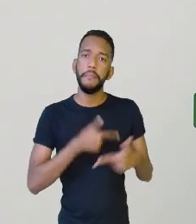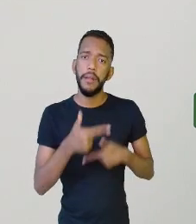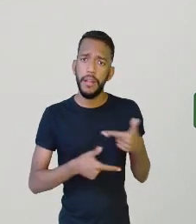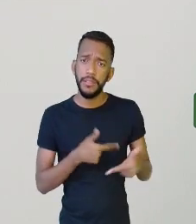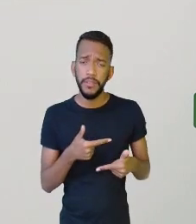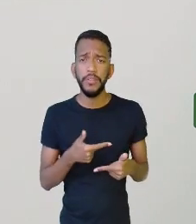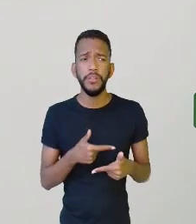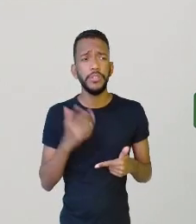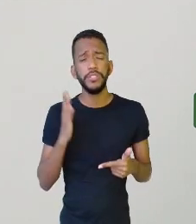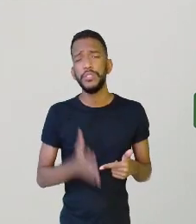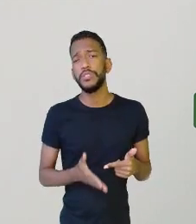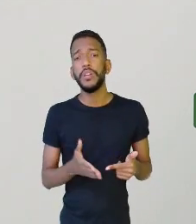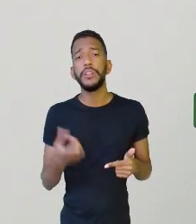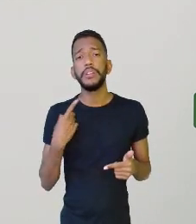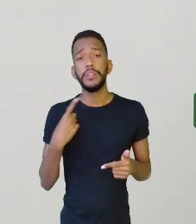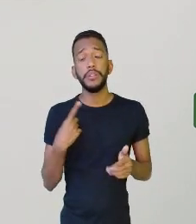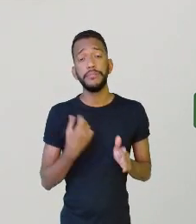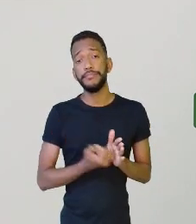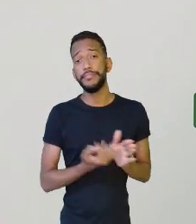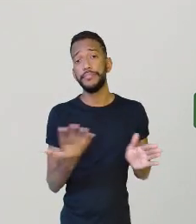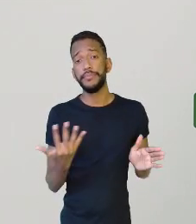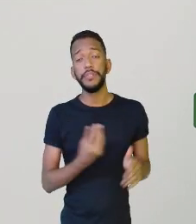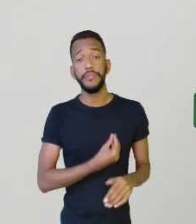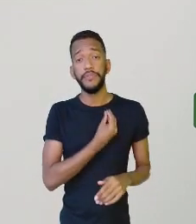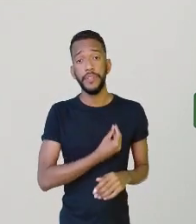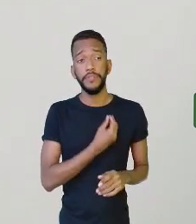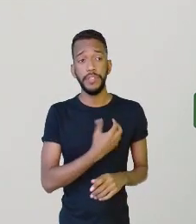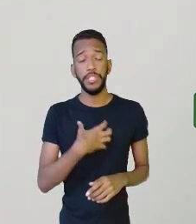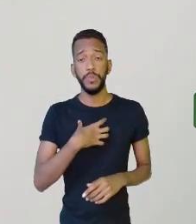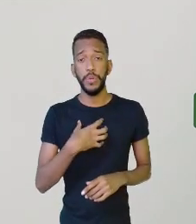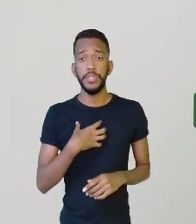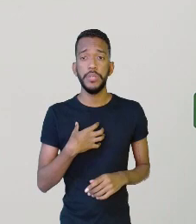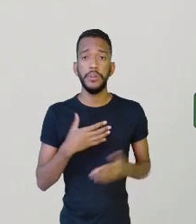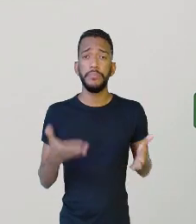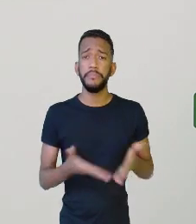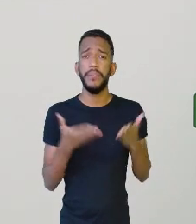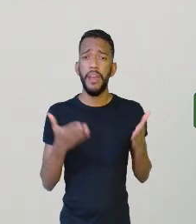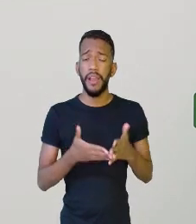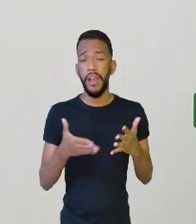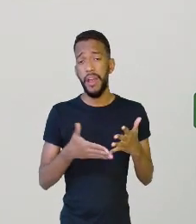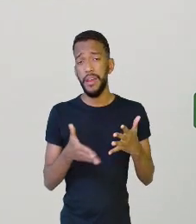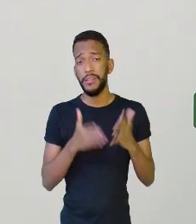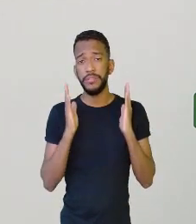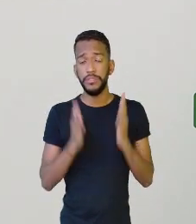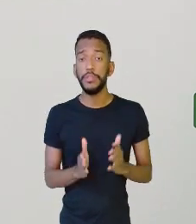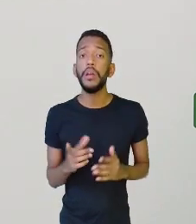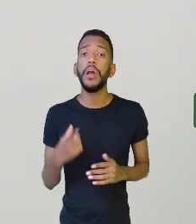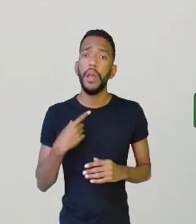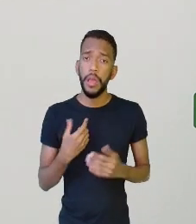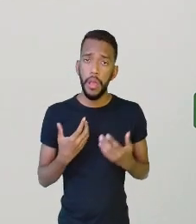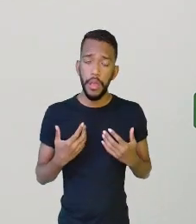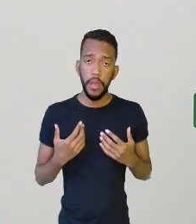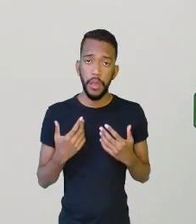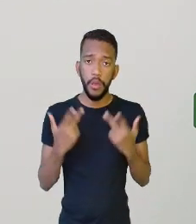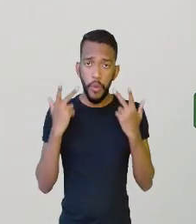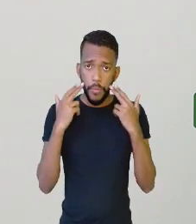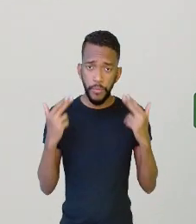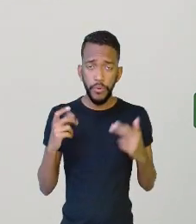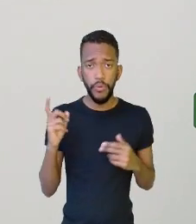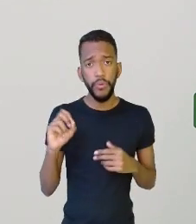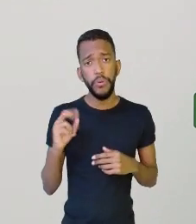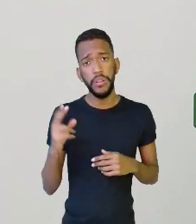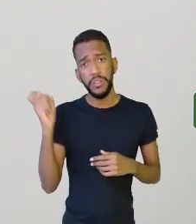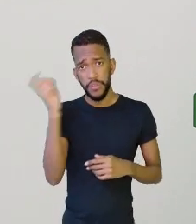muitas vezes vivem em situações precárias. É comum? É uma coisa difícil da gente encontrar ou